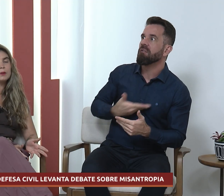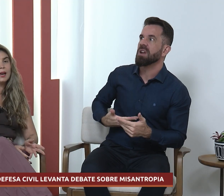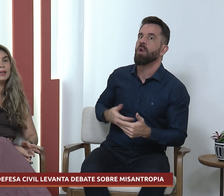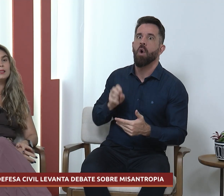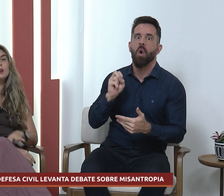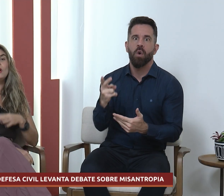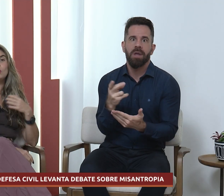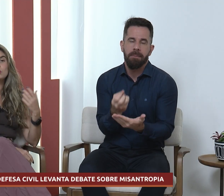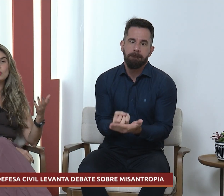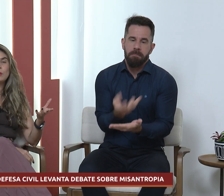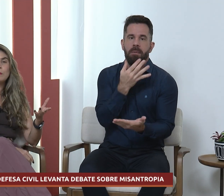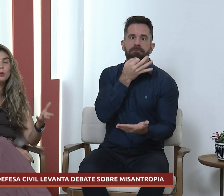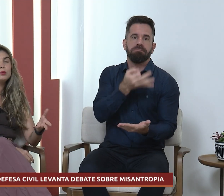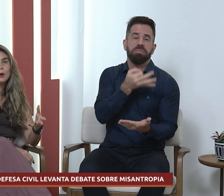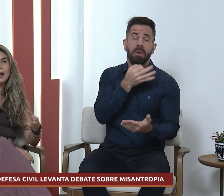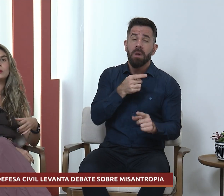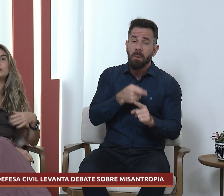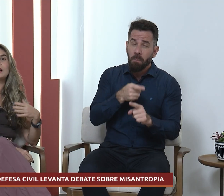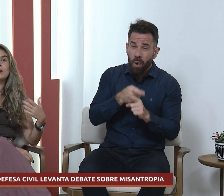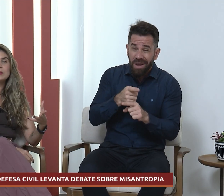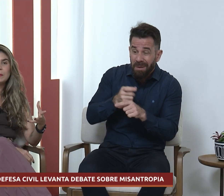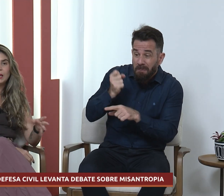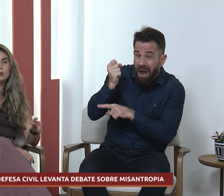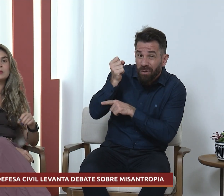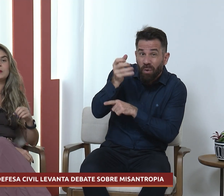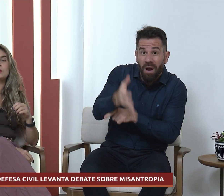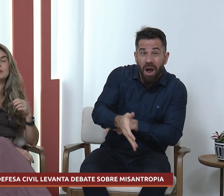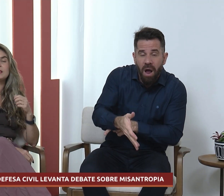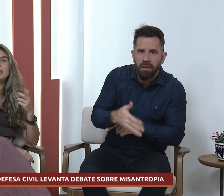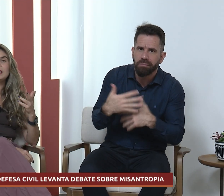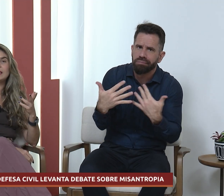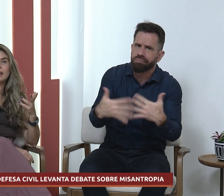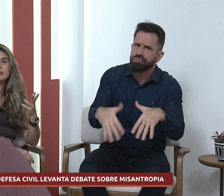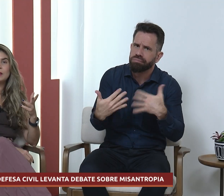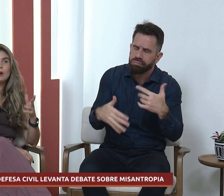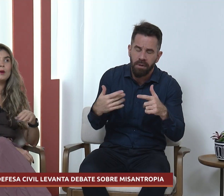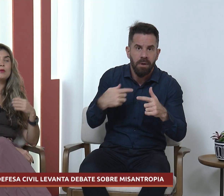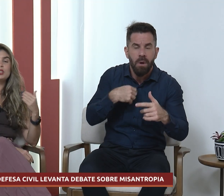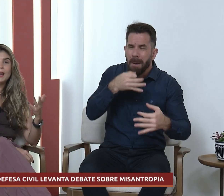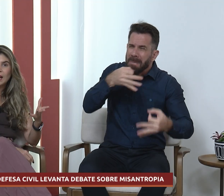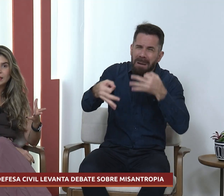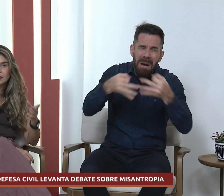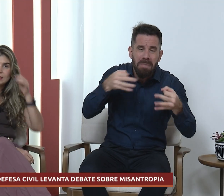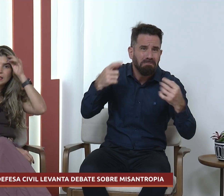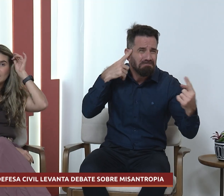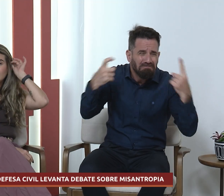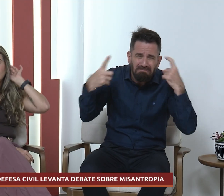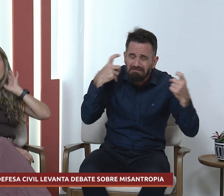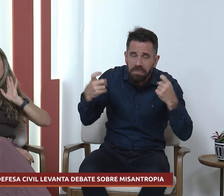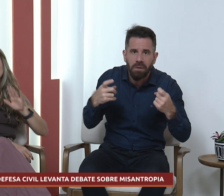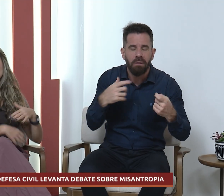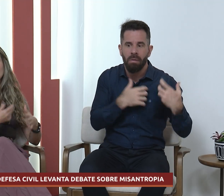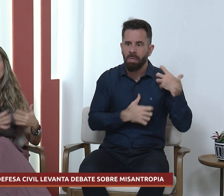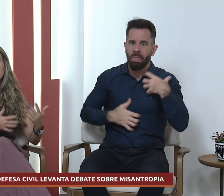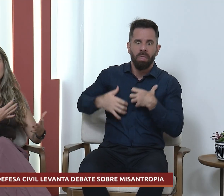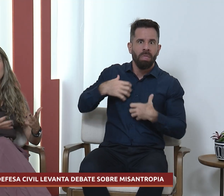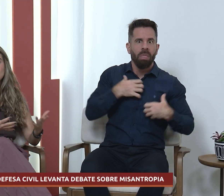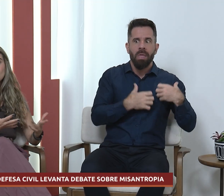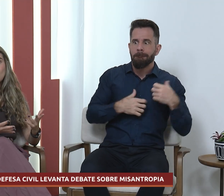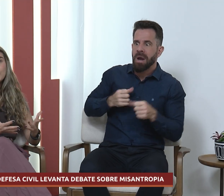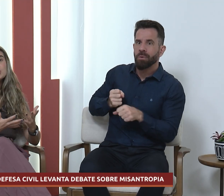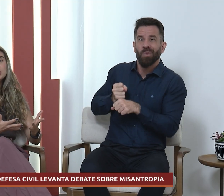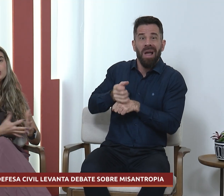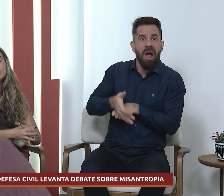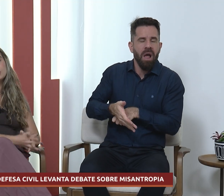de madrugada, o som é muito alto, causa medo, as pessoas, né, elas ficam angustiadas e aí a gente não sabe